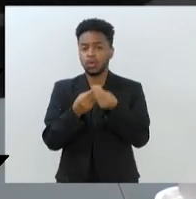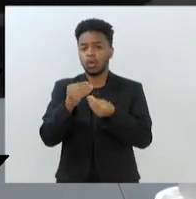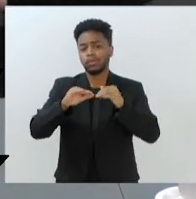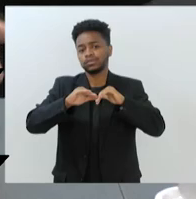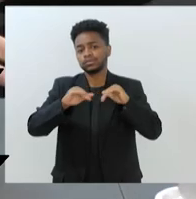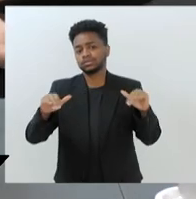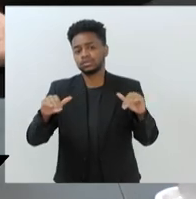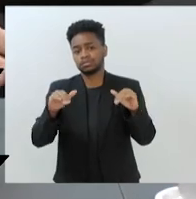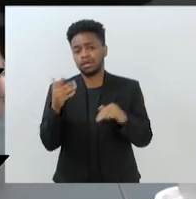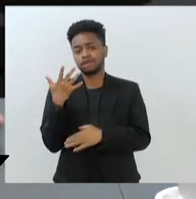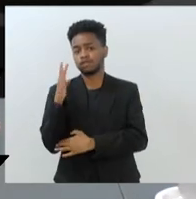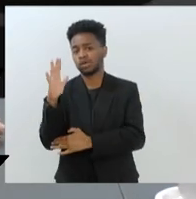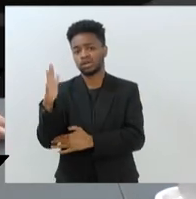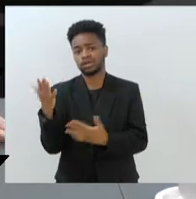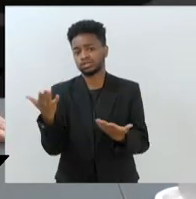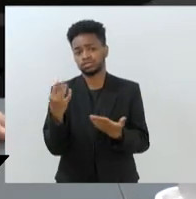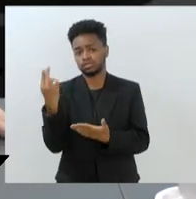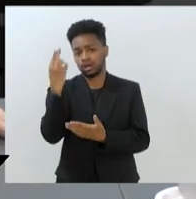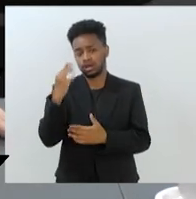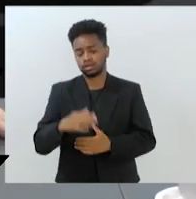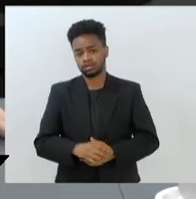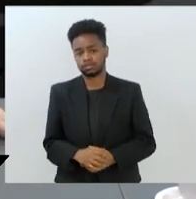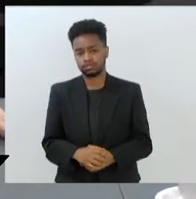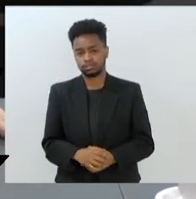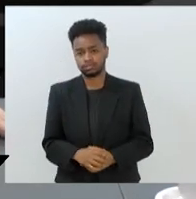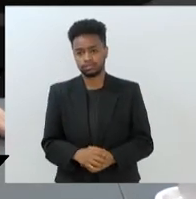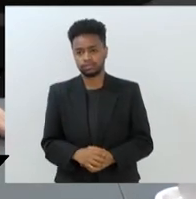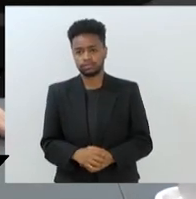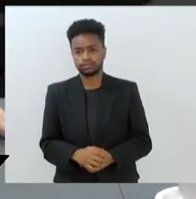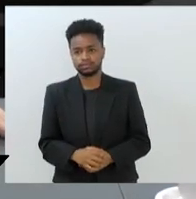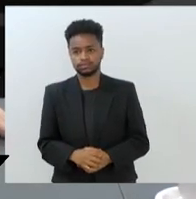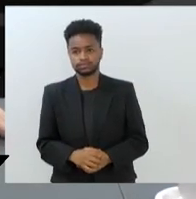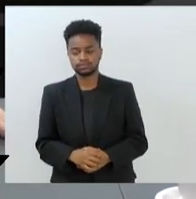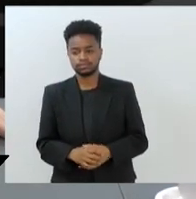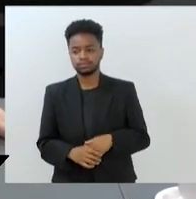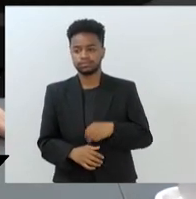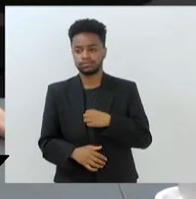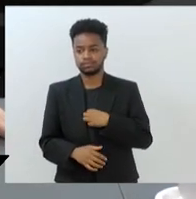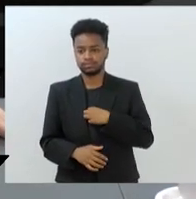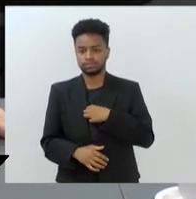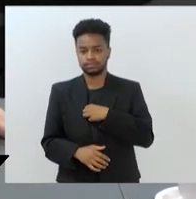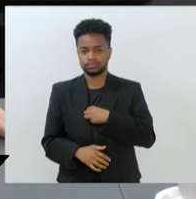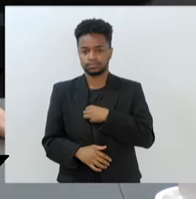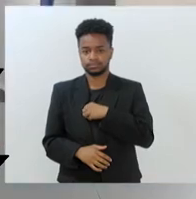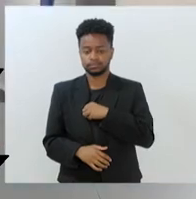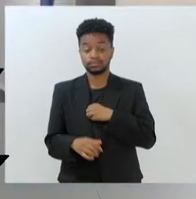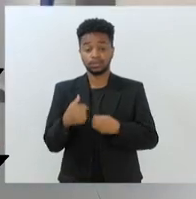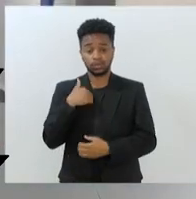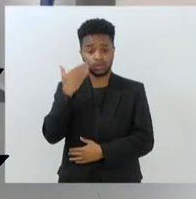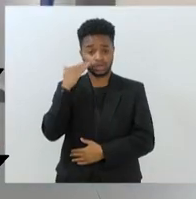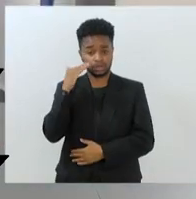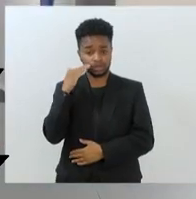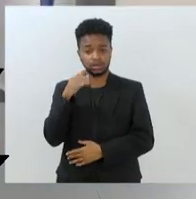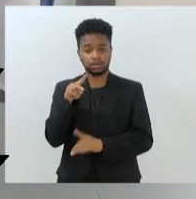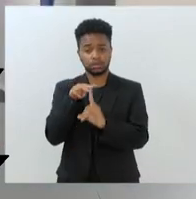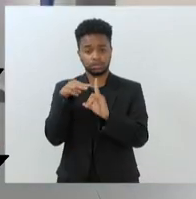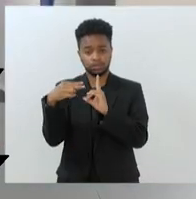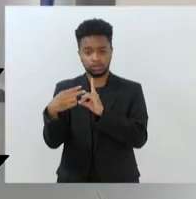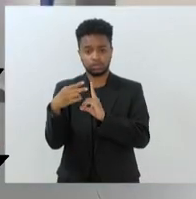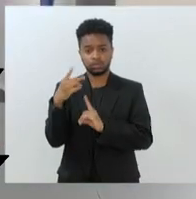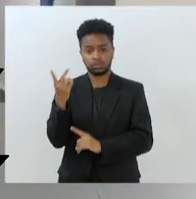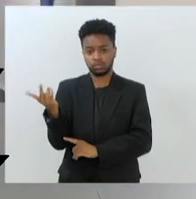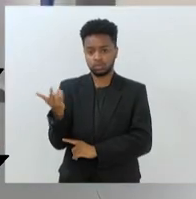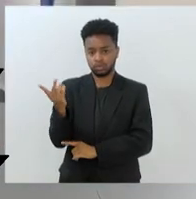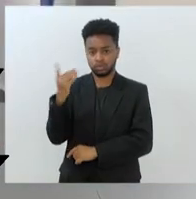subdivide? A floresta não subdivide. Senhor presidente, eu entendo a posição do deputado Carlos Mink, deputado